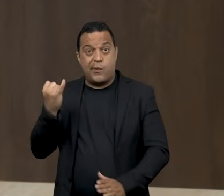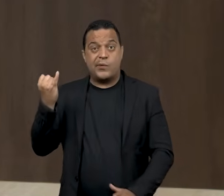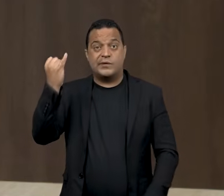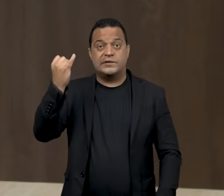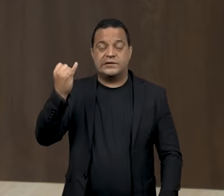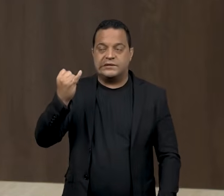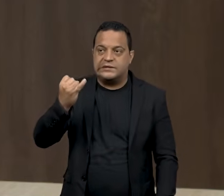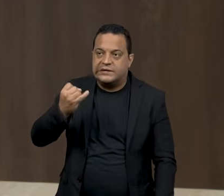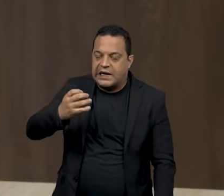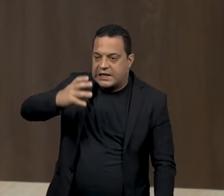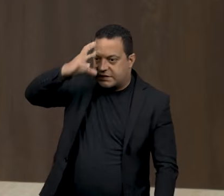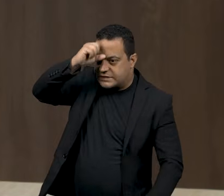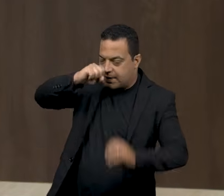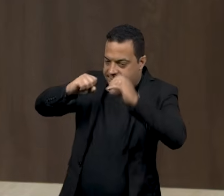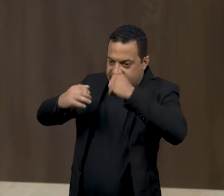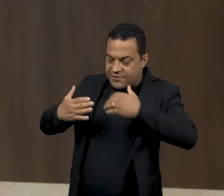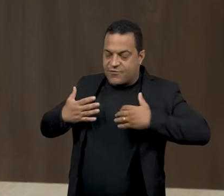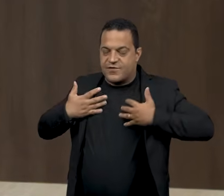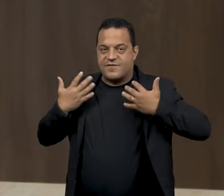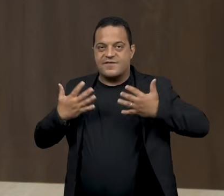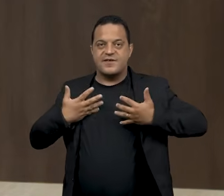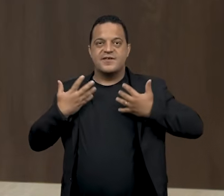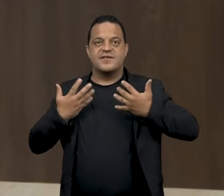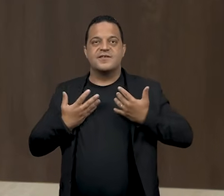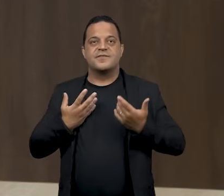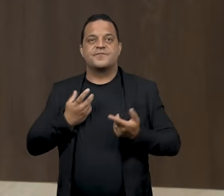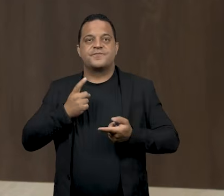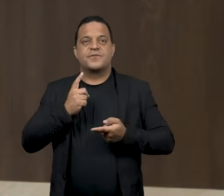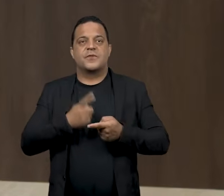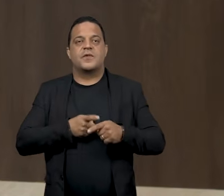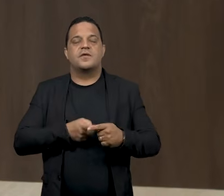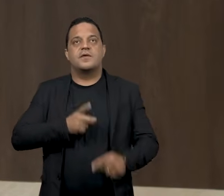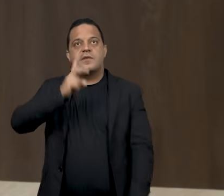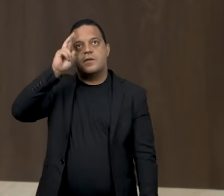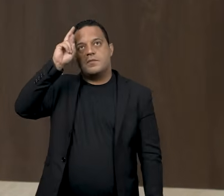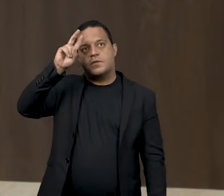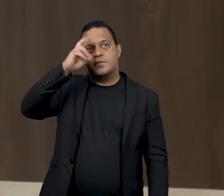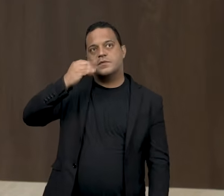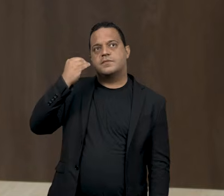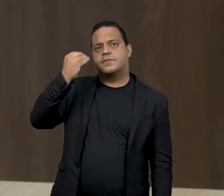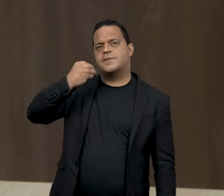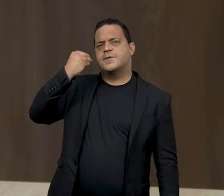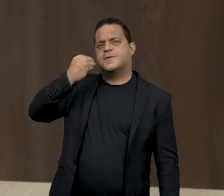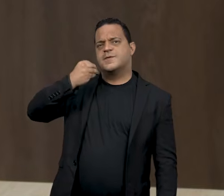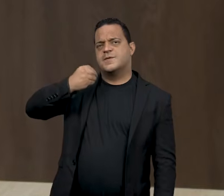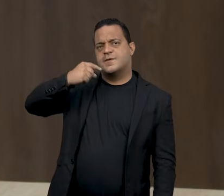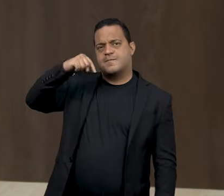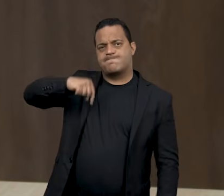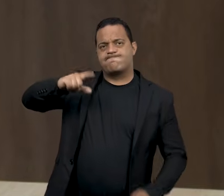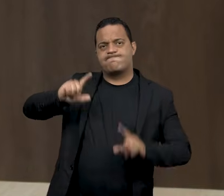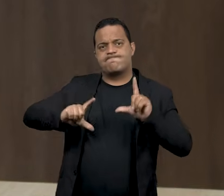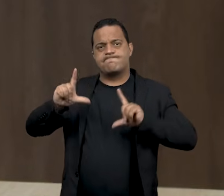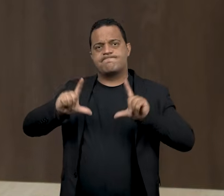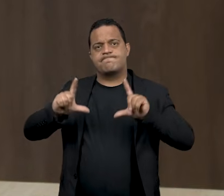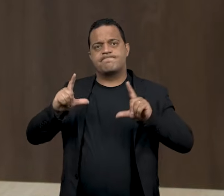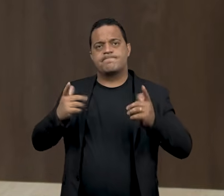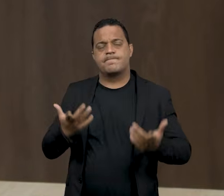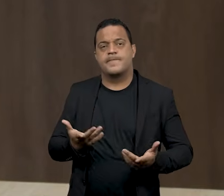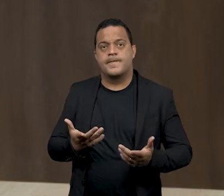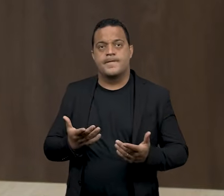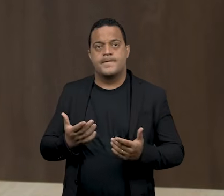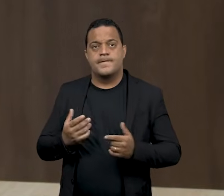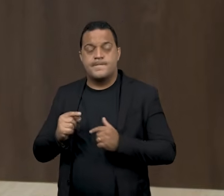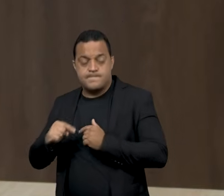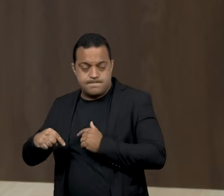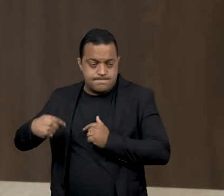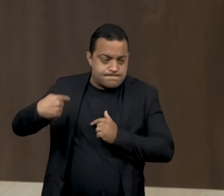realmente nos enriquece, nos alegra muito, porque a gente está aqui lembrando das experiências que nós vivemos neste programa.